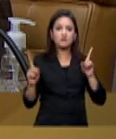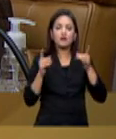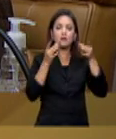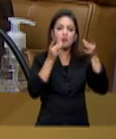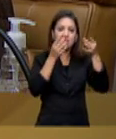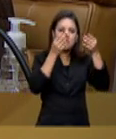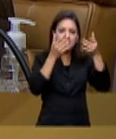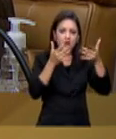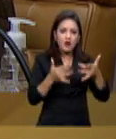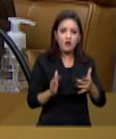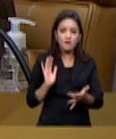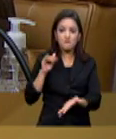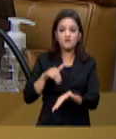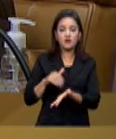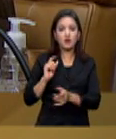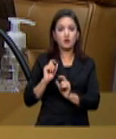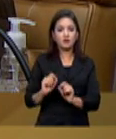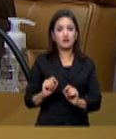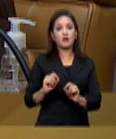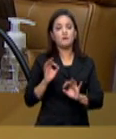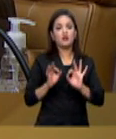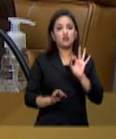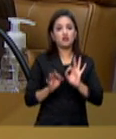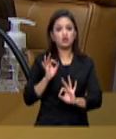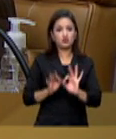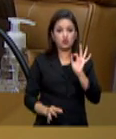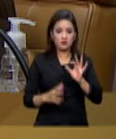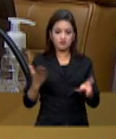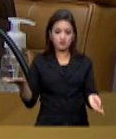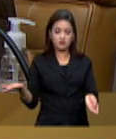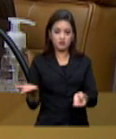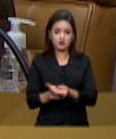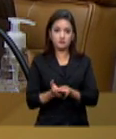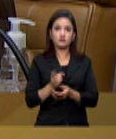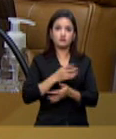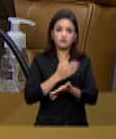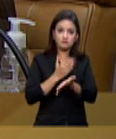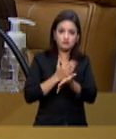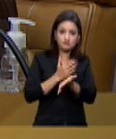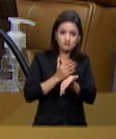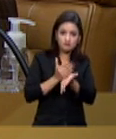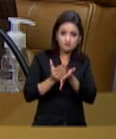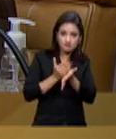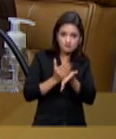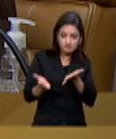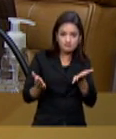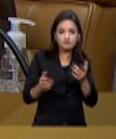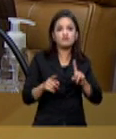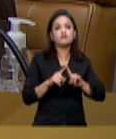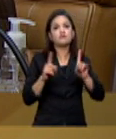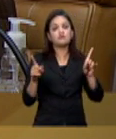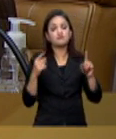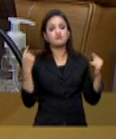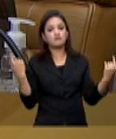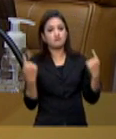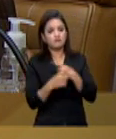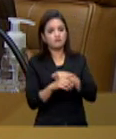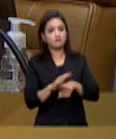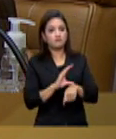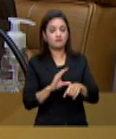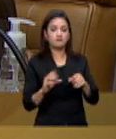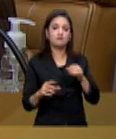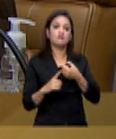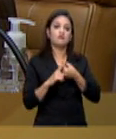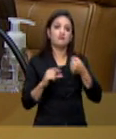no sentido de julgar parcialmente procedente a ação para declarar a inconstitucionalidade do artigo 2º, caput,